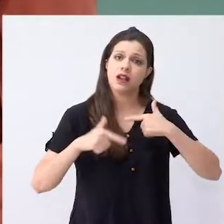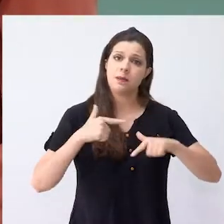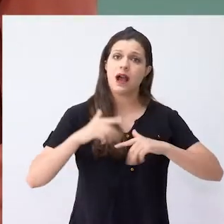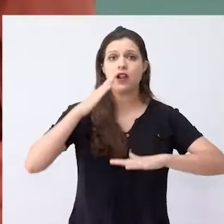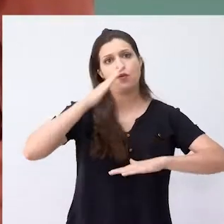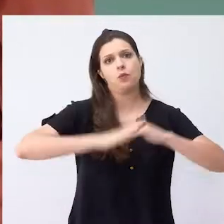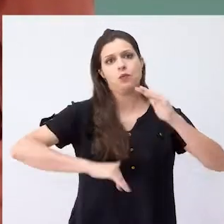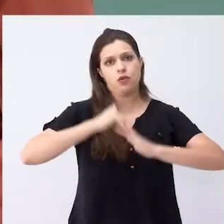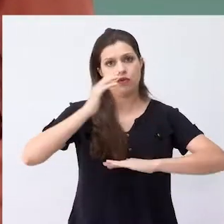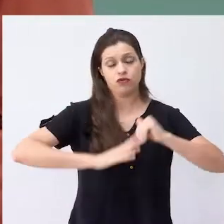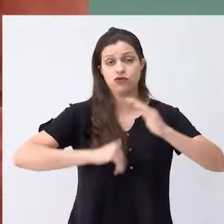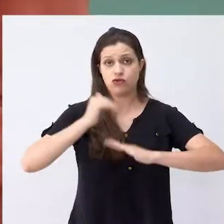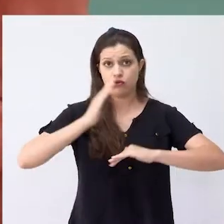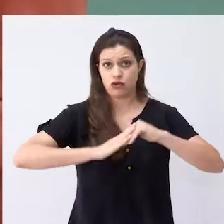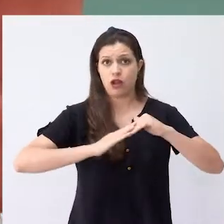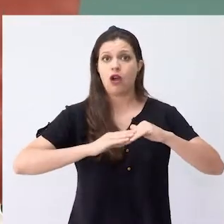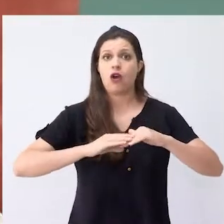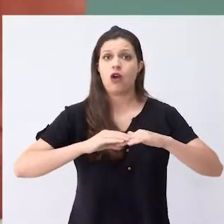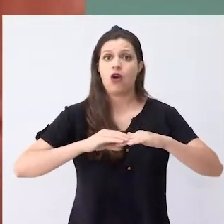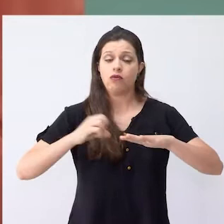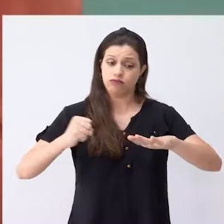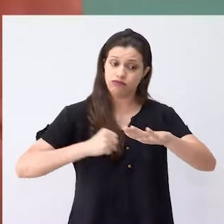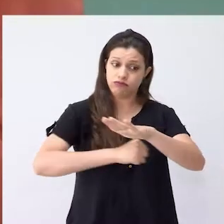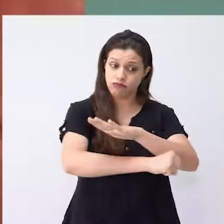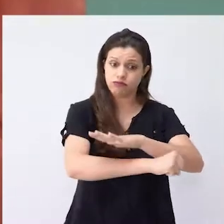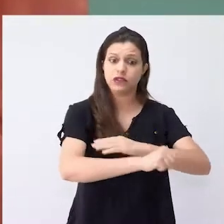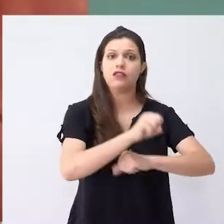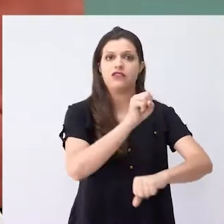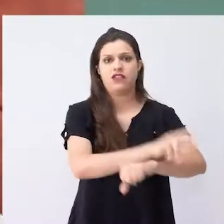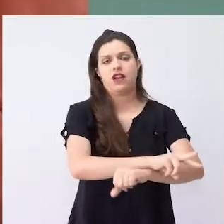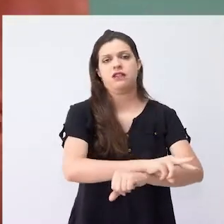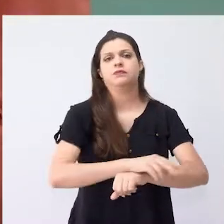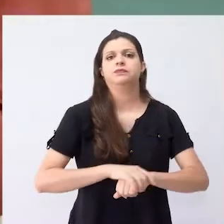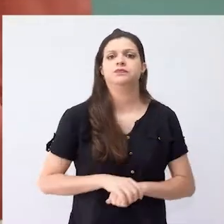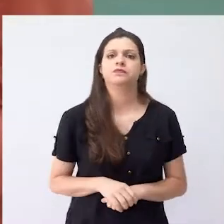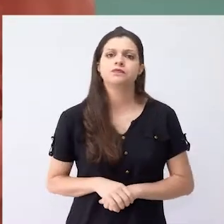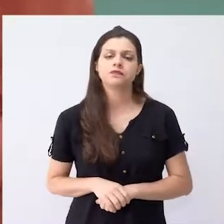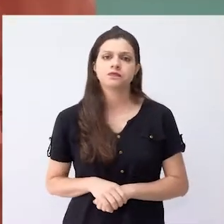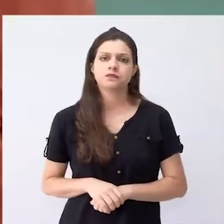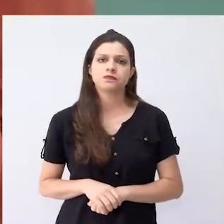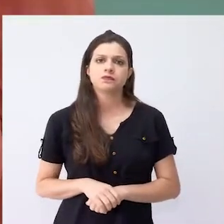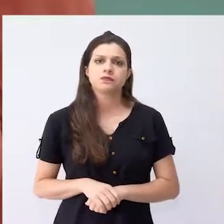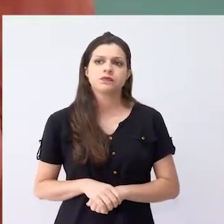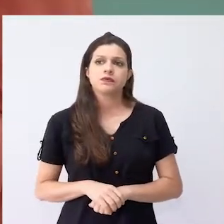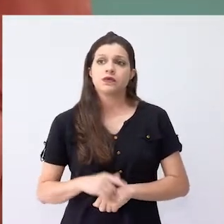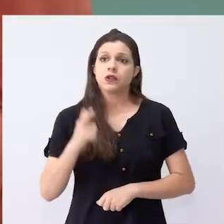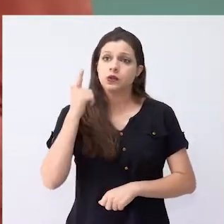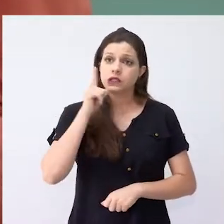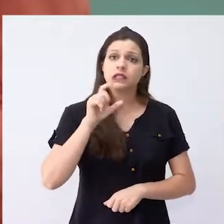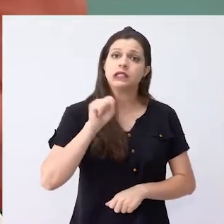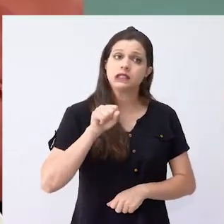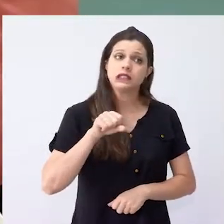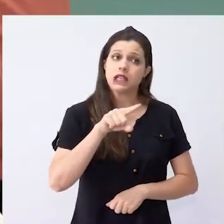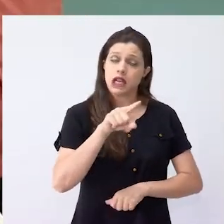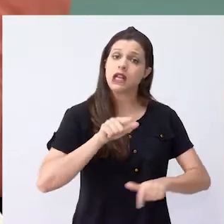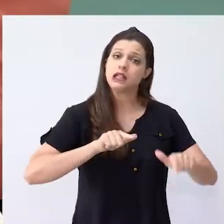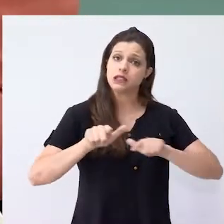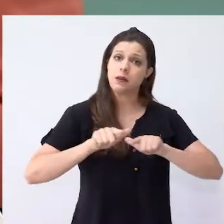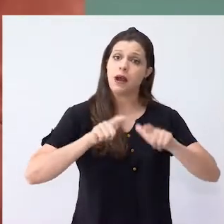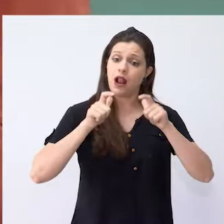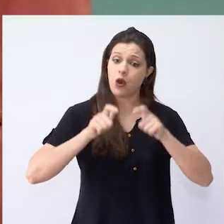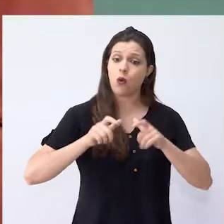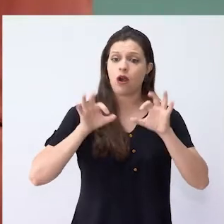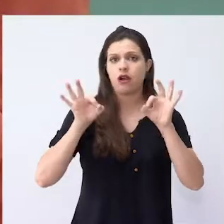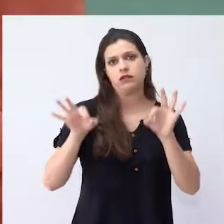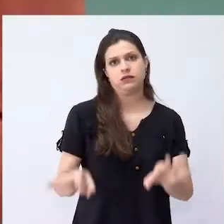da aprendizagem profissional quando ele completou os 14 anos de idade. Nós tivemos a iniciativa de garantir que ele tivesse